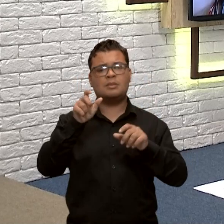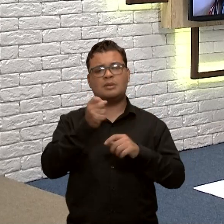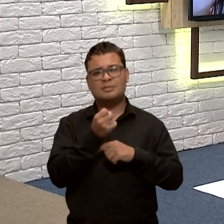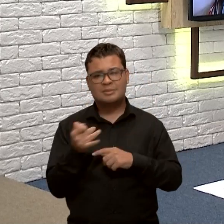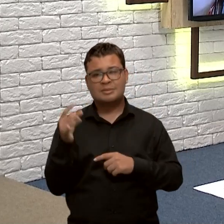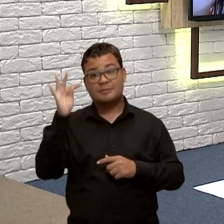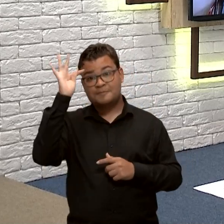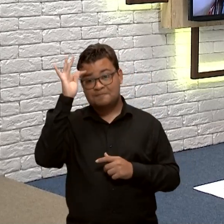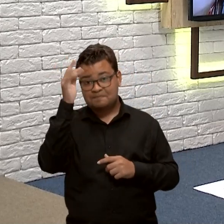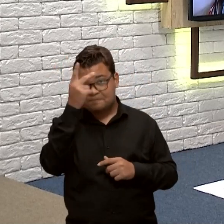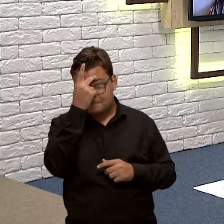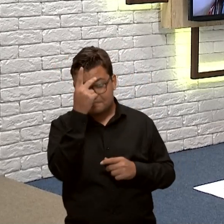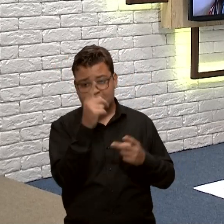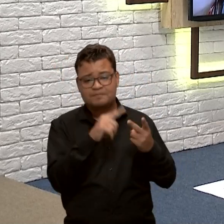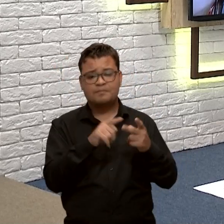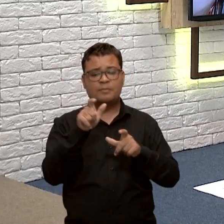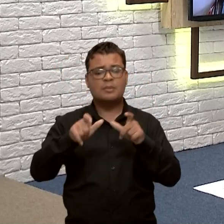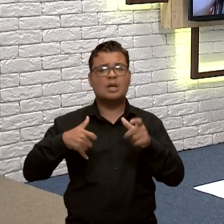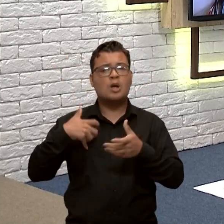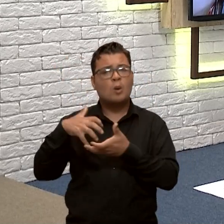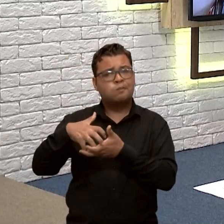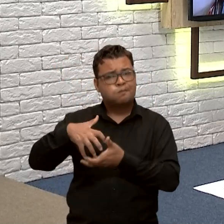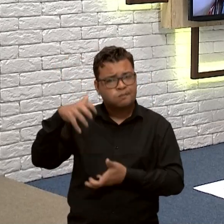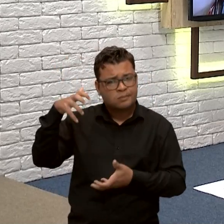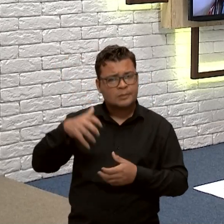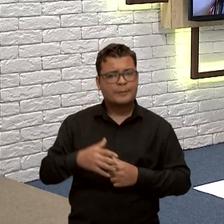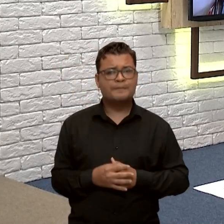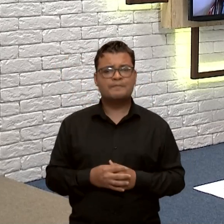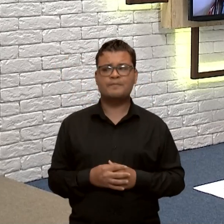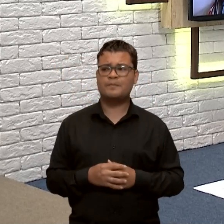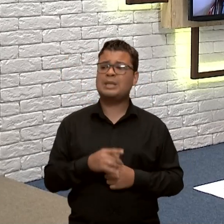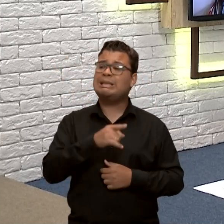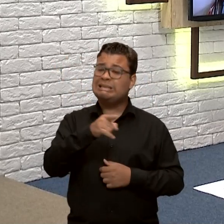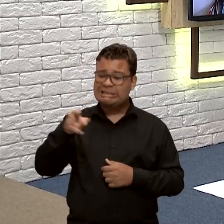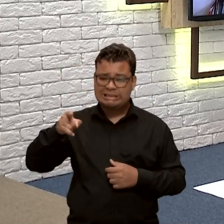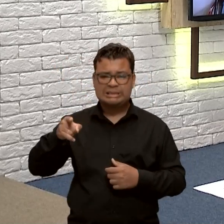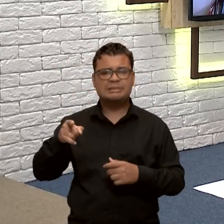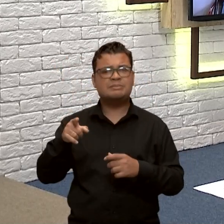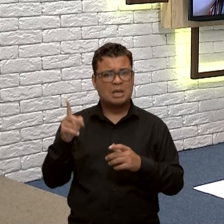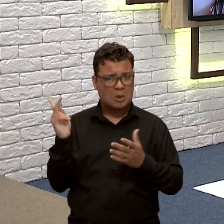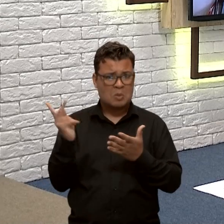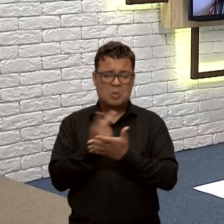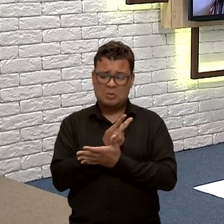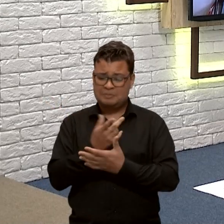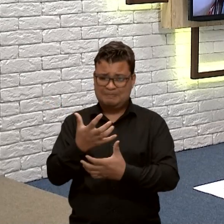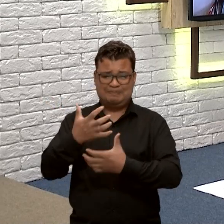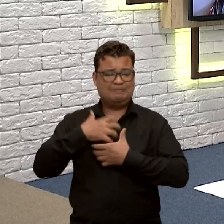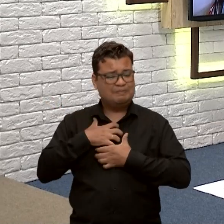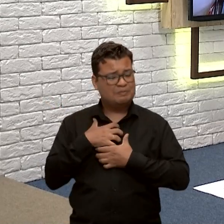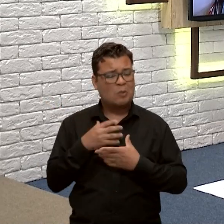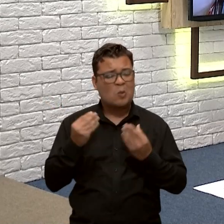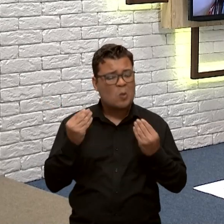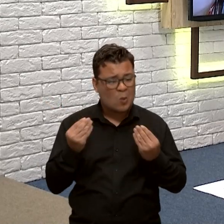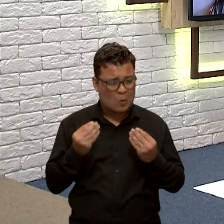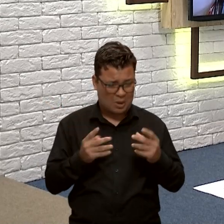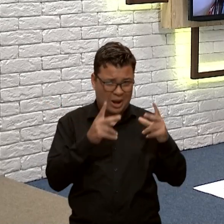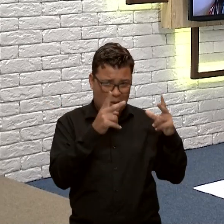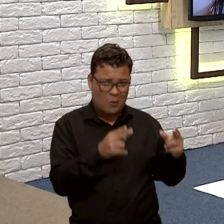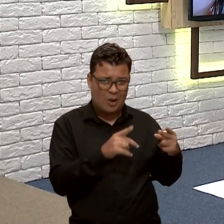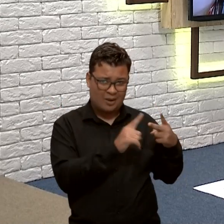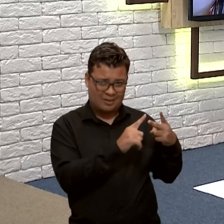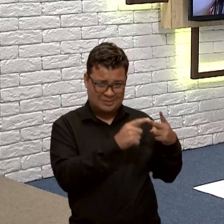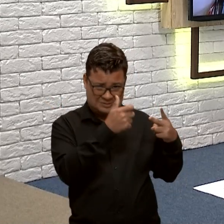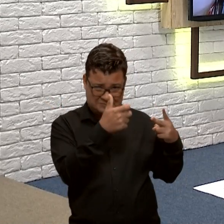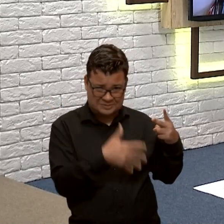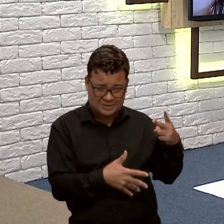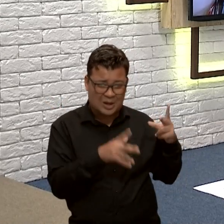atenção, os idosos que você também citou. Quais as consequências também para esse público? Acontece o mesmo que a Ana colocou em relação às pessoas